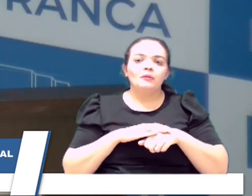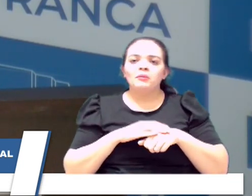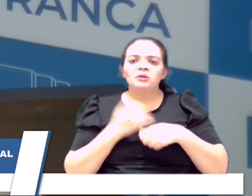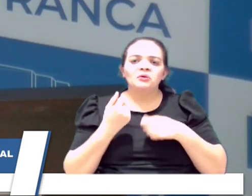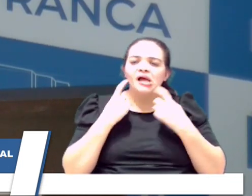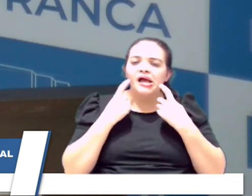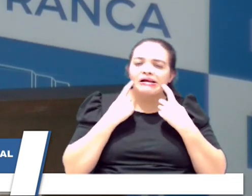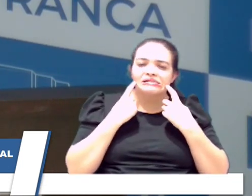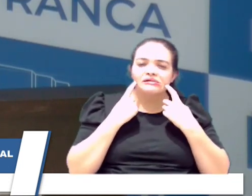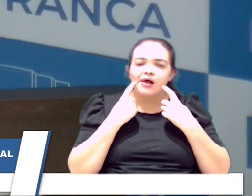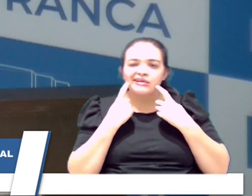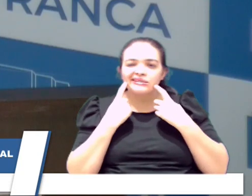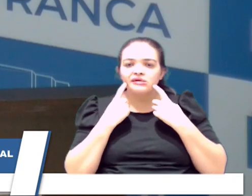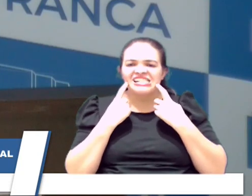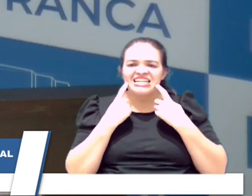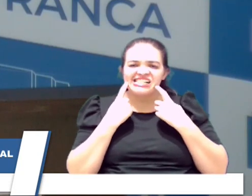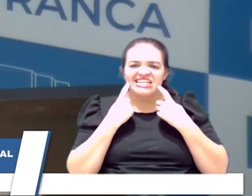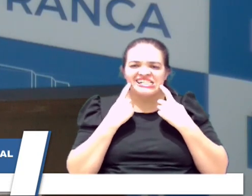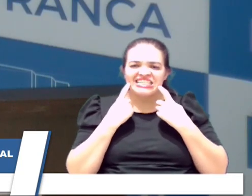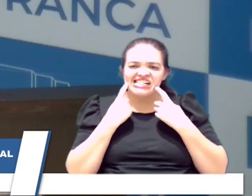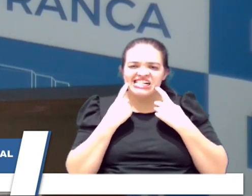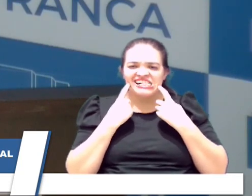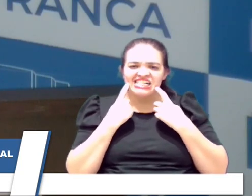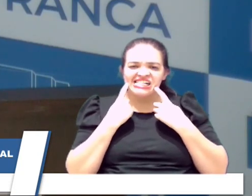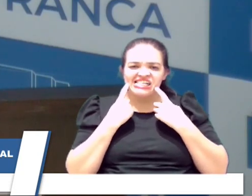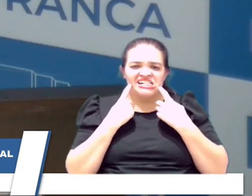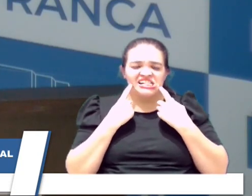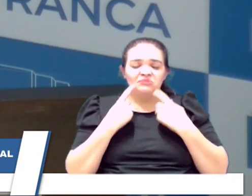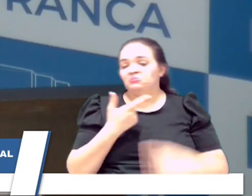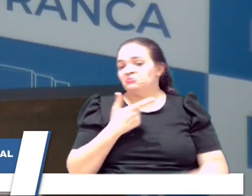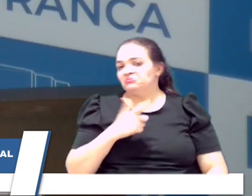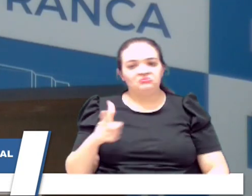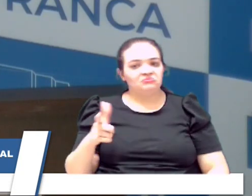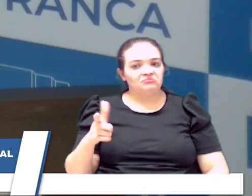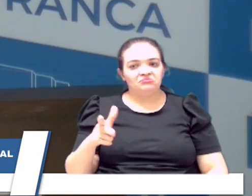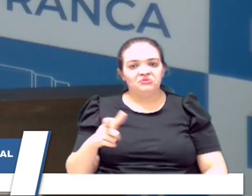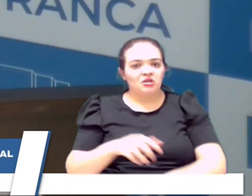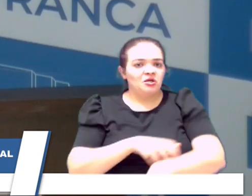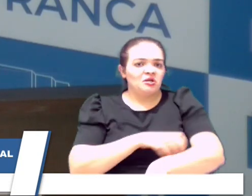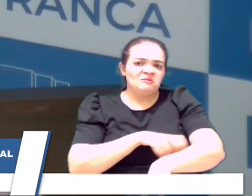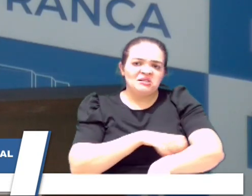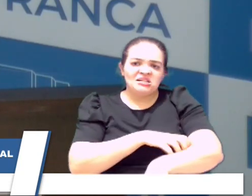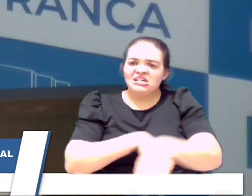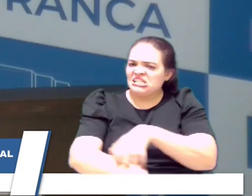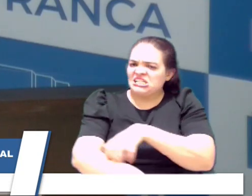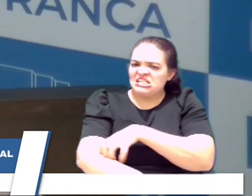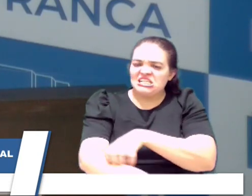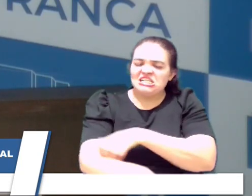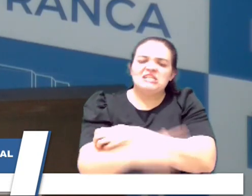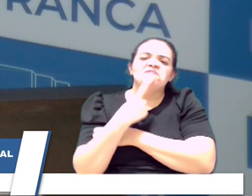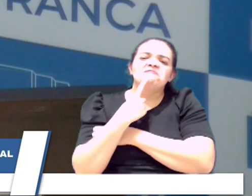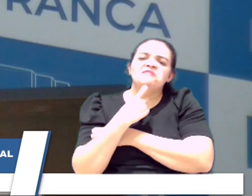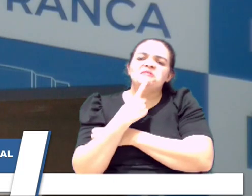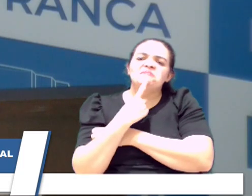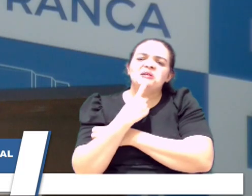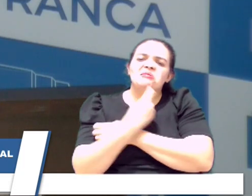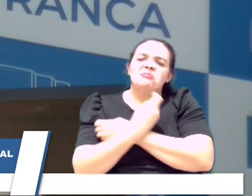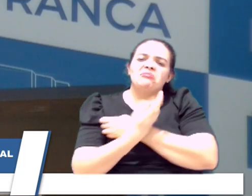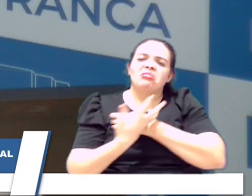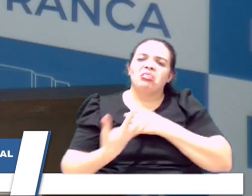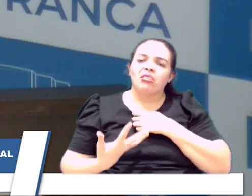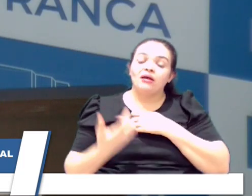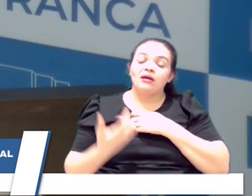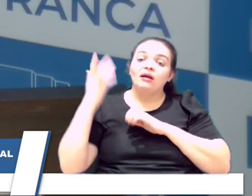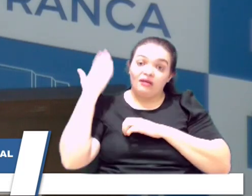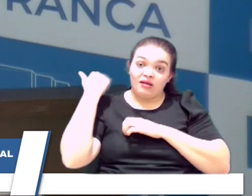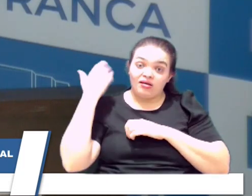tenho mais bruxismo, que eu também ficava rangendo os dentes, não me coço até sangrar, igual eu fazia antes.